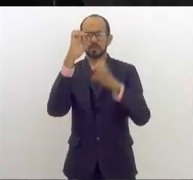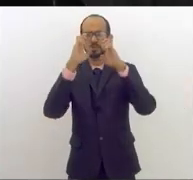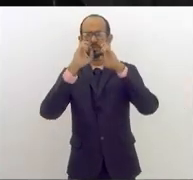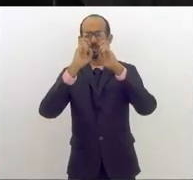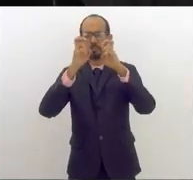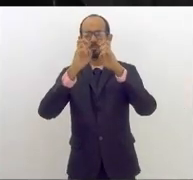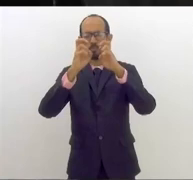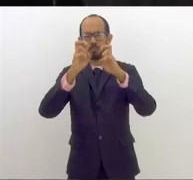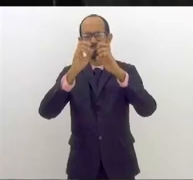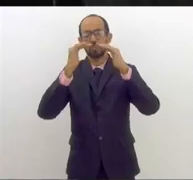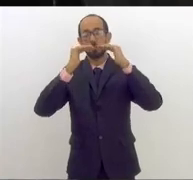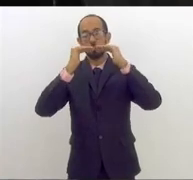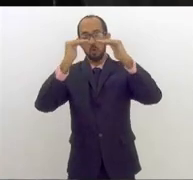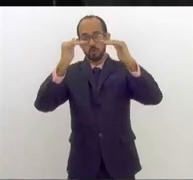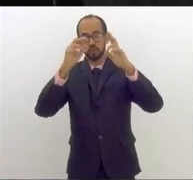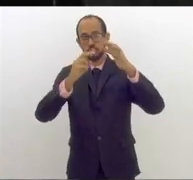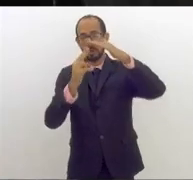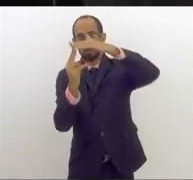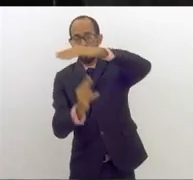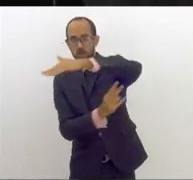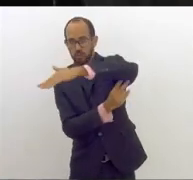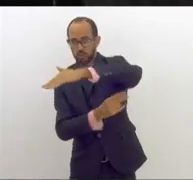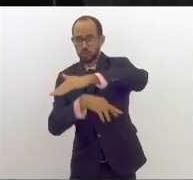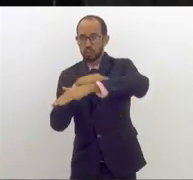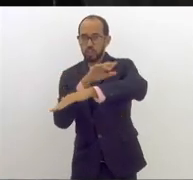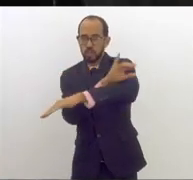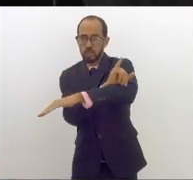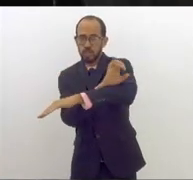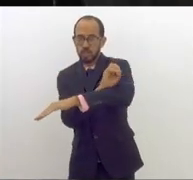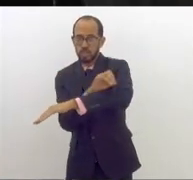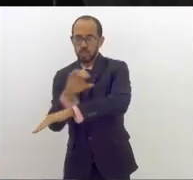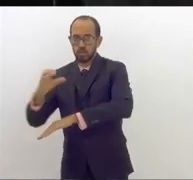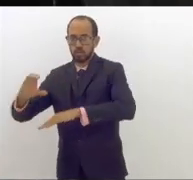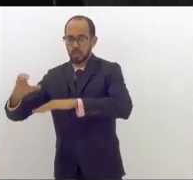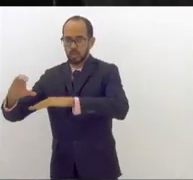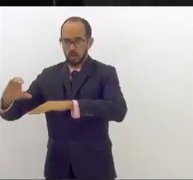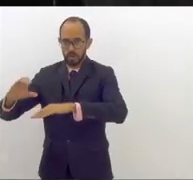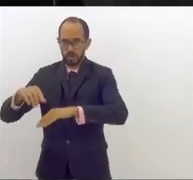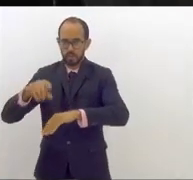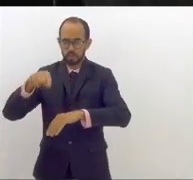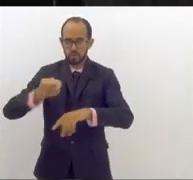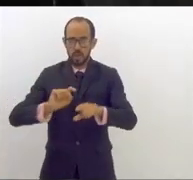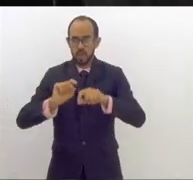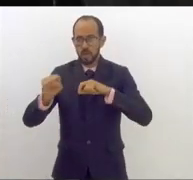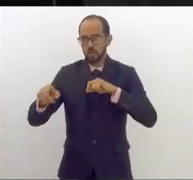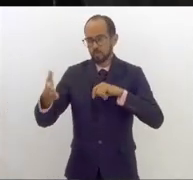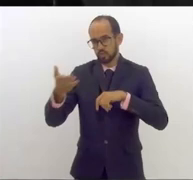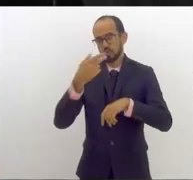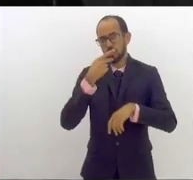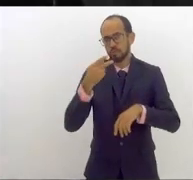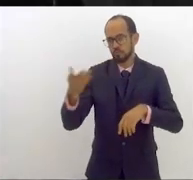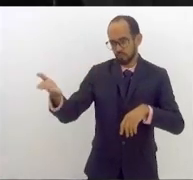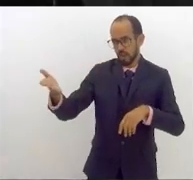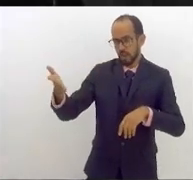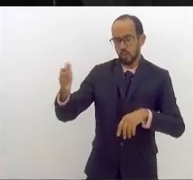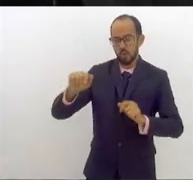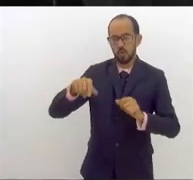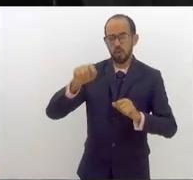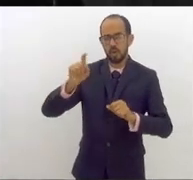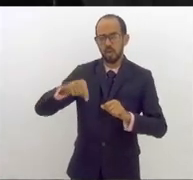rio-niterói ora isso remete ao tema que você excelência trouxe isso remete é bom dizer e Por Justiça dizer